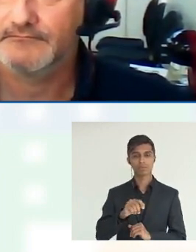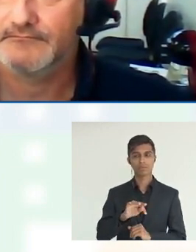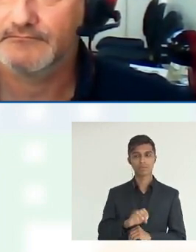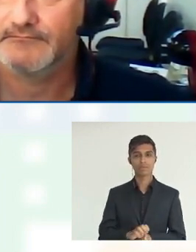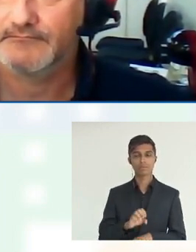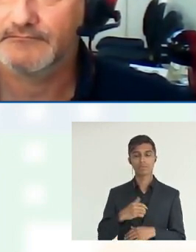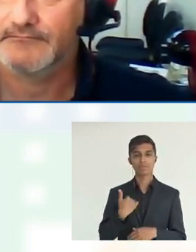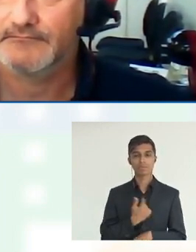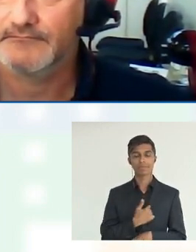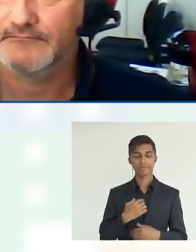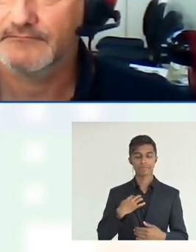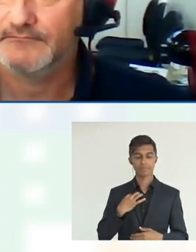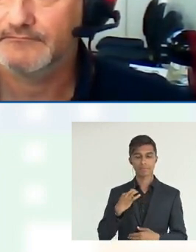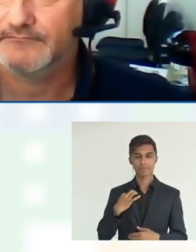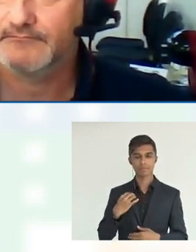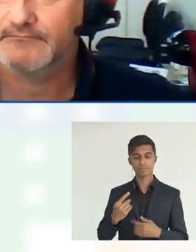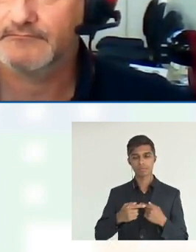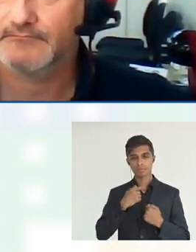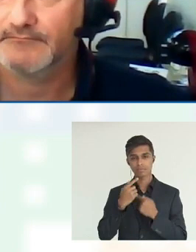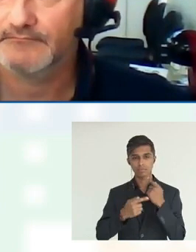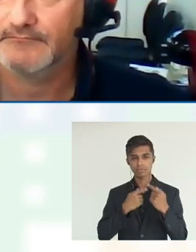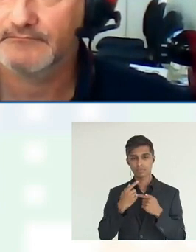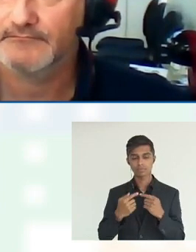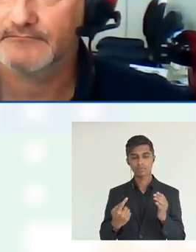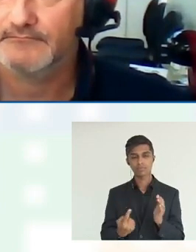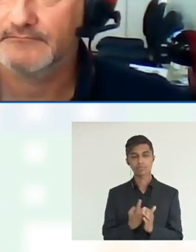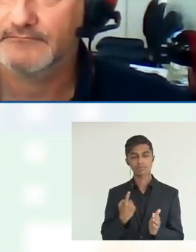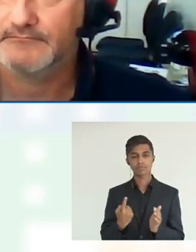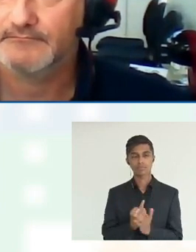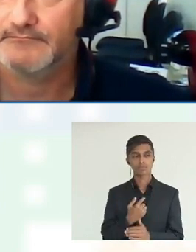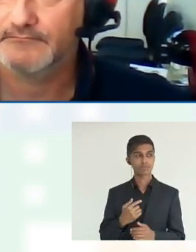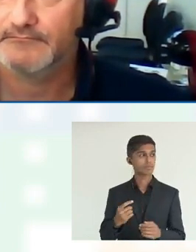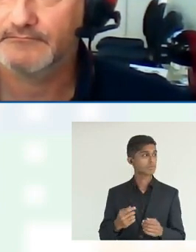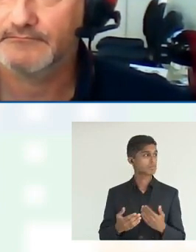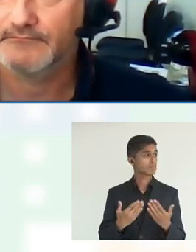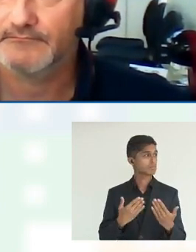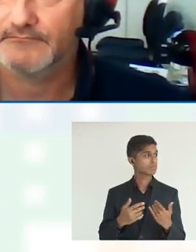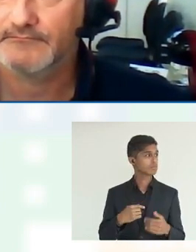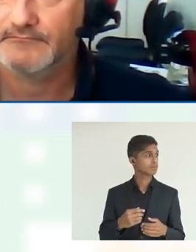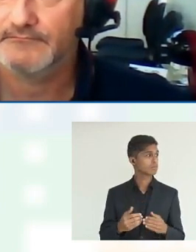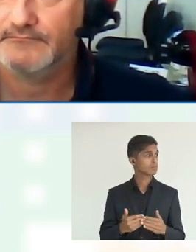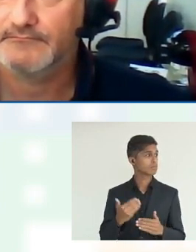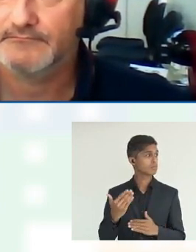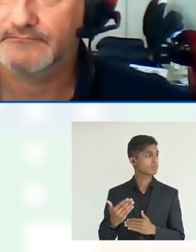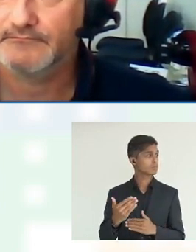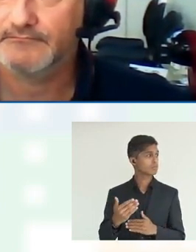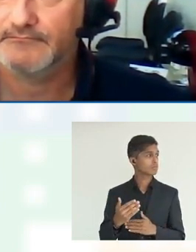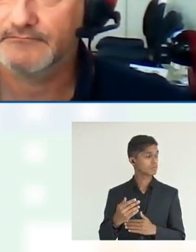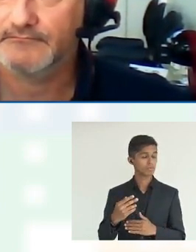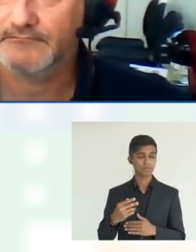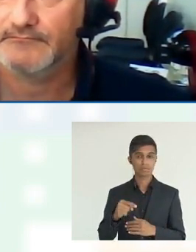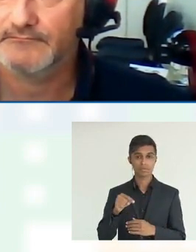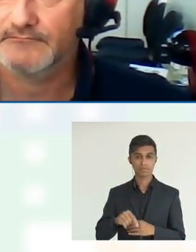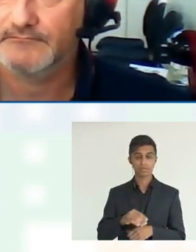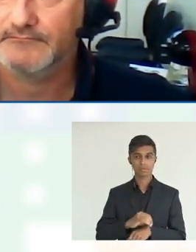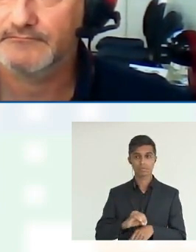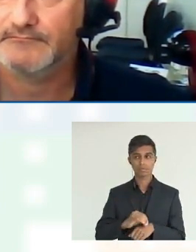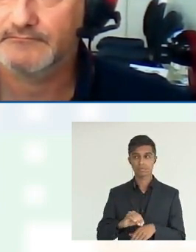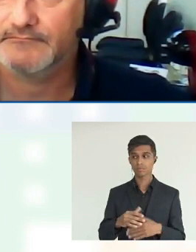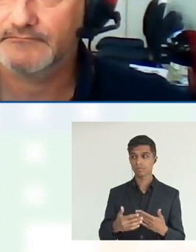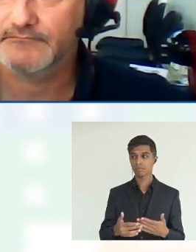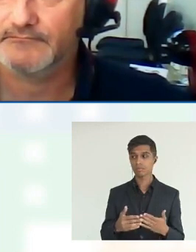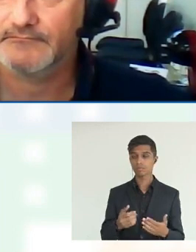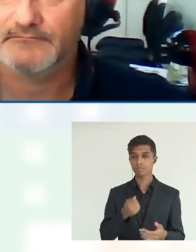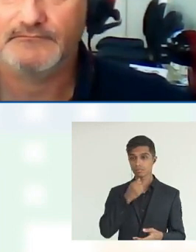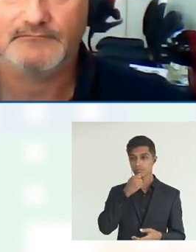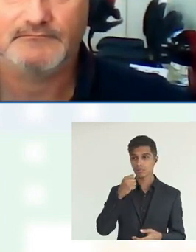disposição para as dúvidas, para os questionamentos, para a discussão que forem além dessa oficina. E eu vou passar a palavra